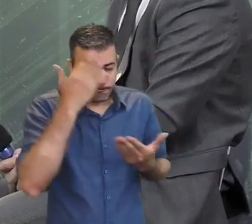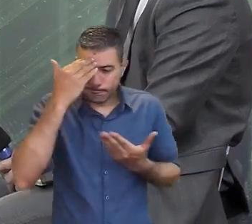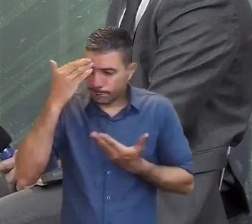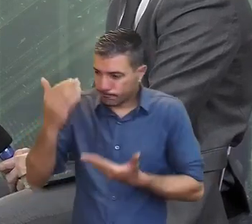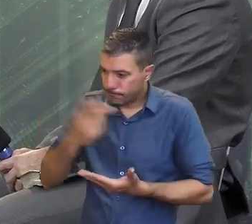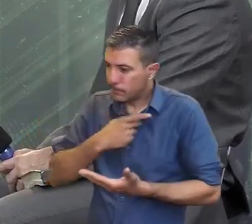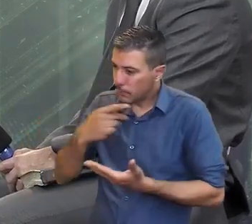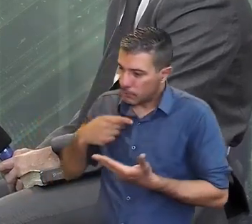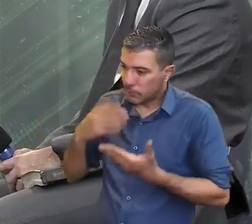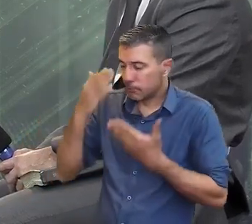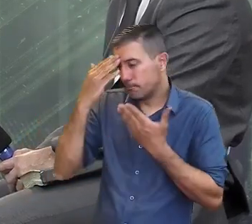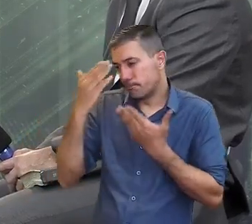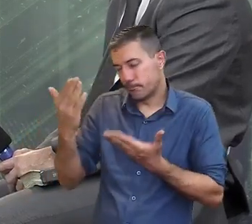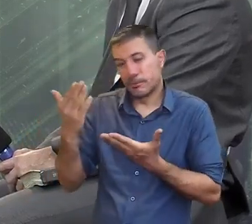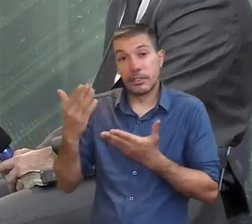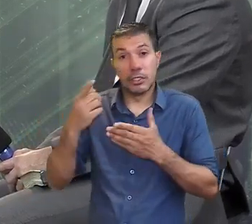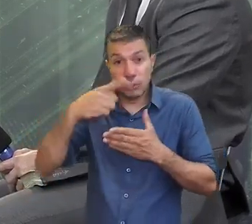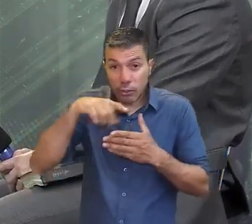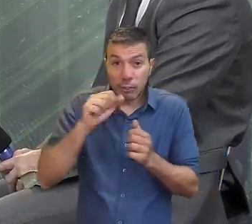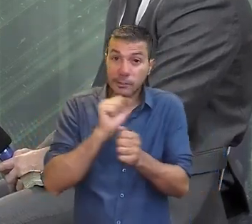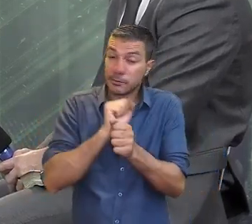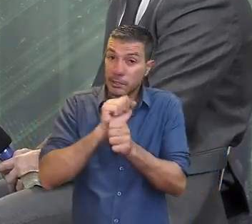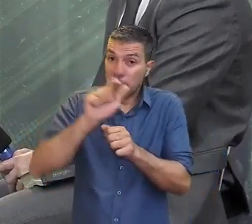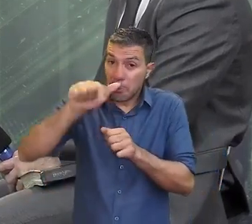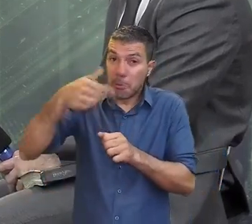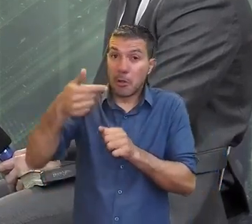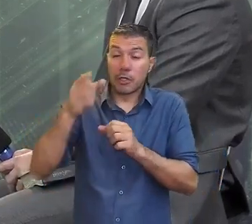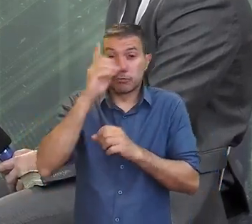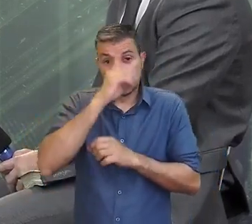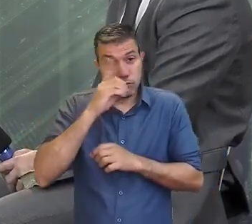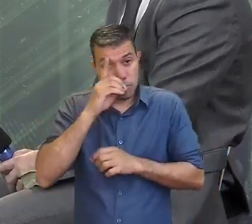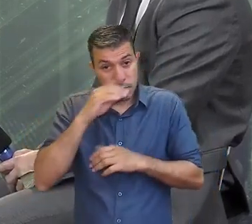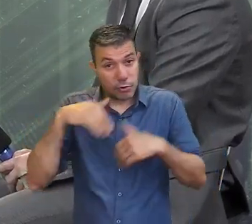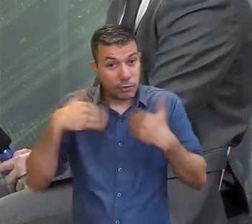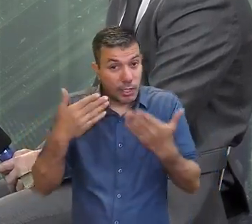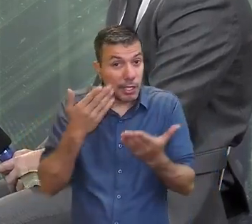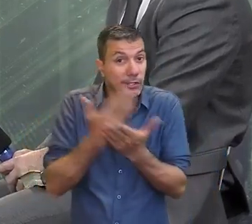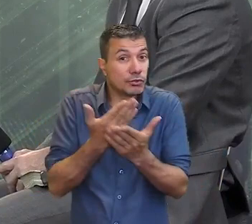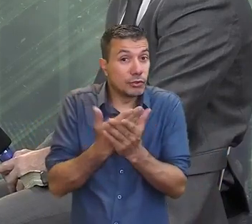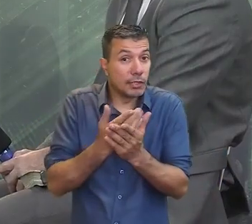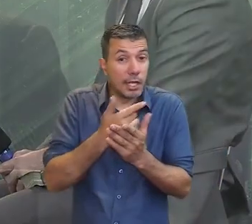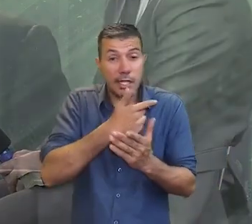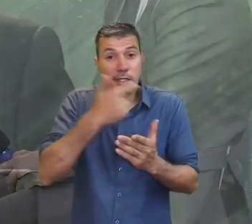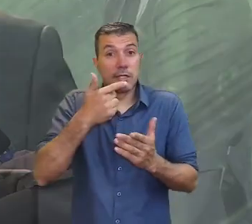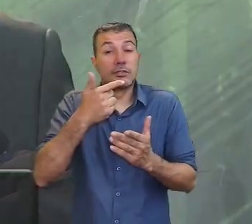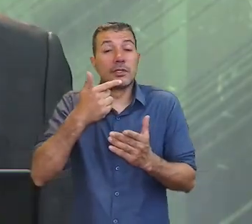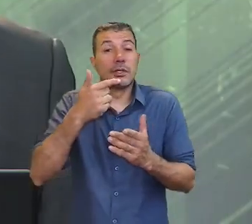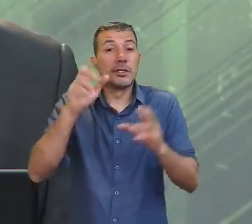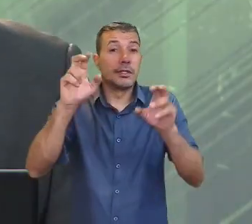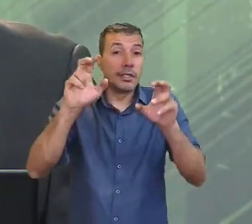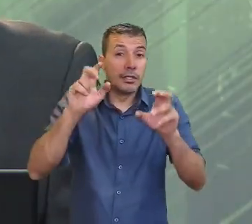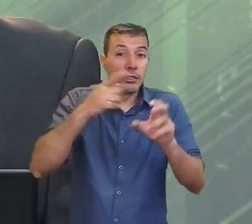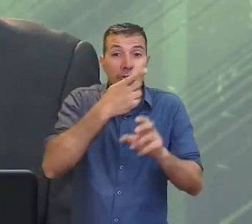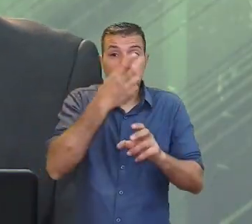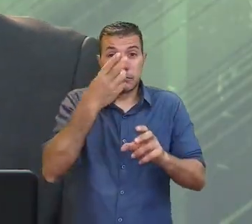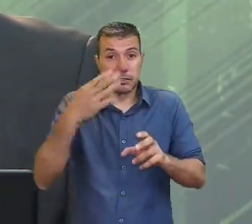agradecer também o pastor Casimiro e nós te esperamos no próximo domingo, onde nós vamos estudar a segunda parte das